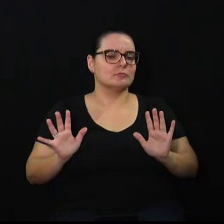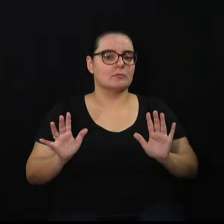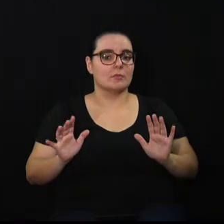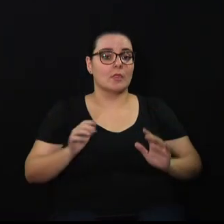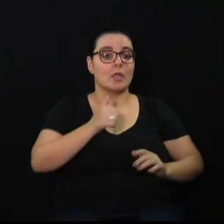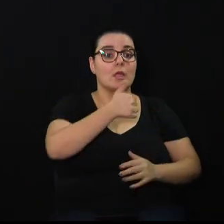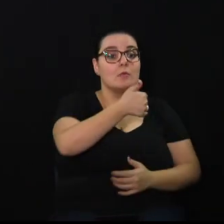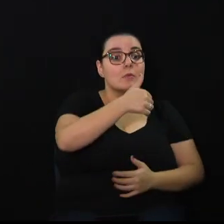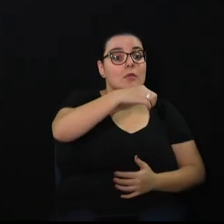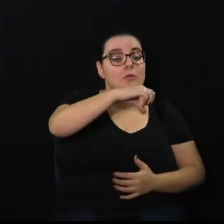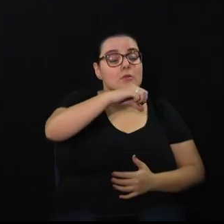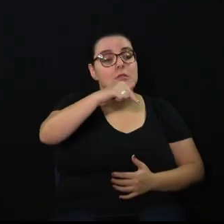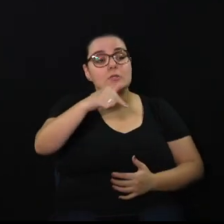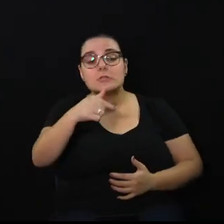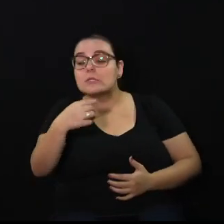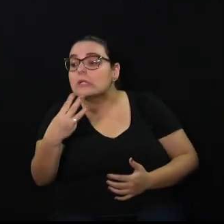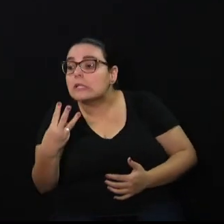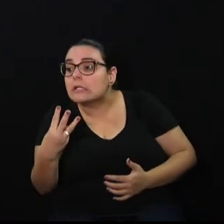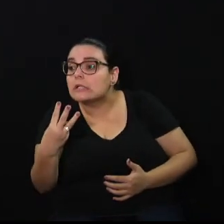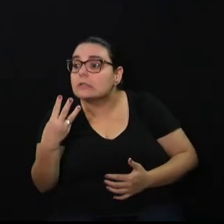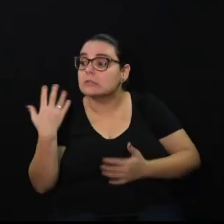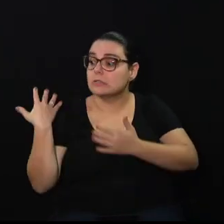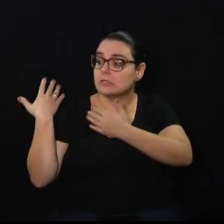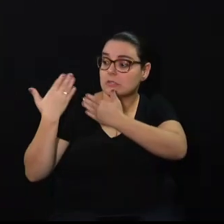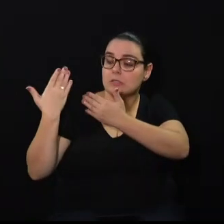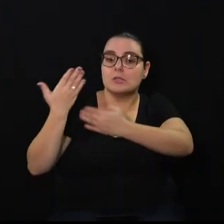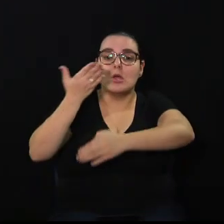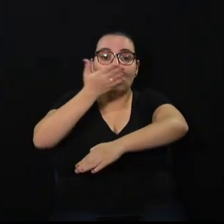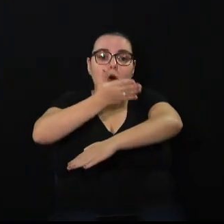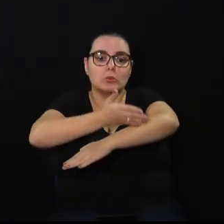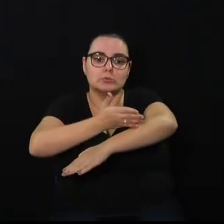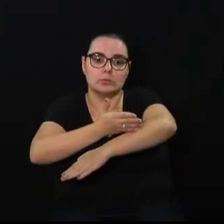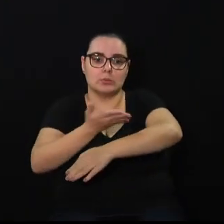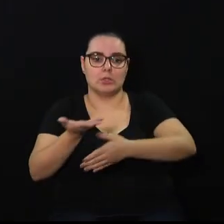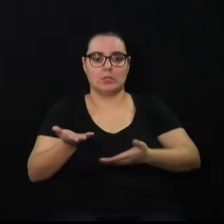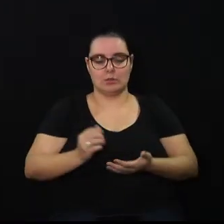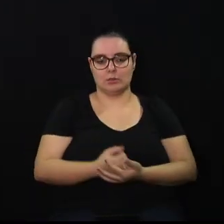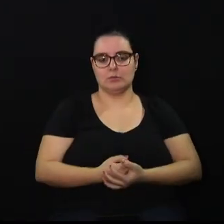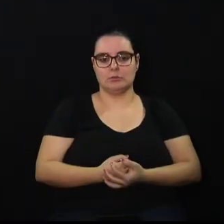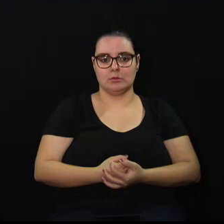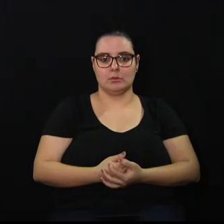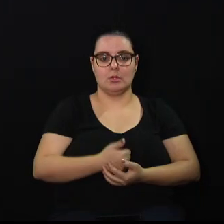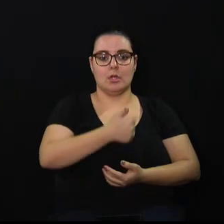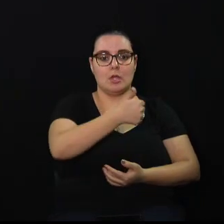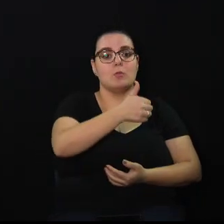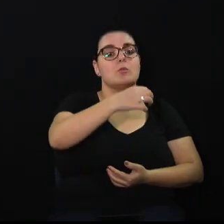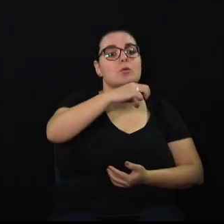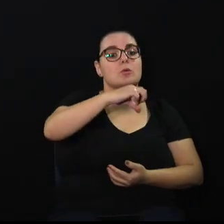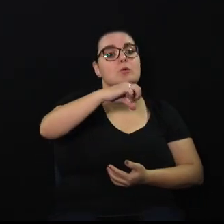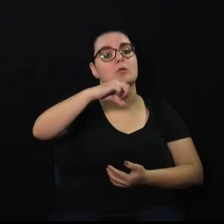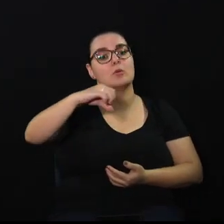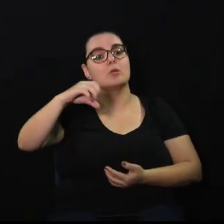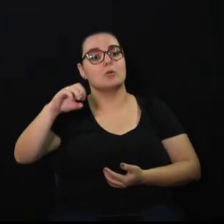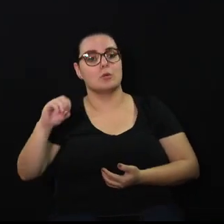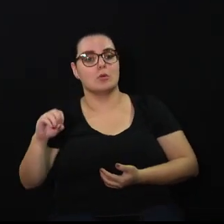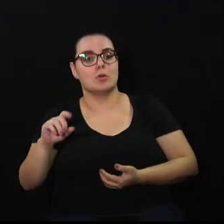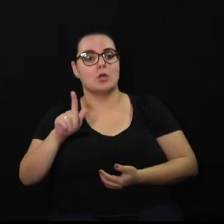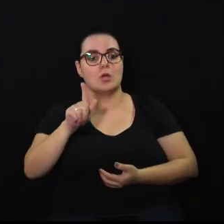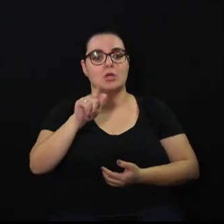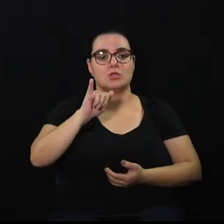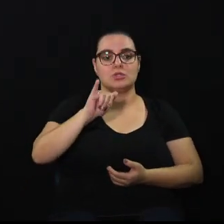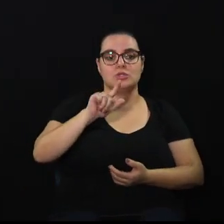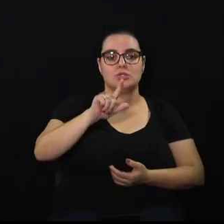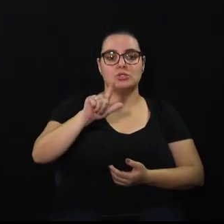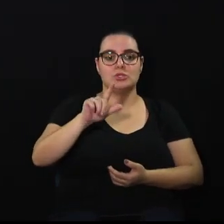1973 é algo contemporâneo praticamente em 1990 gilberto então é